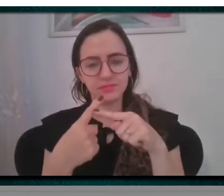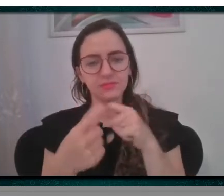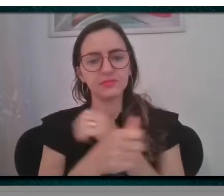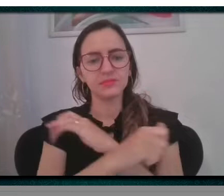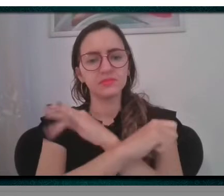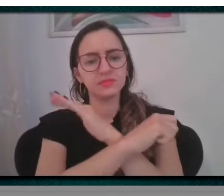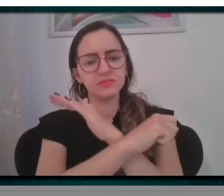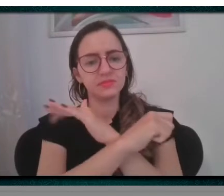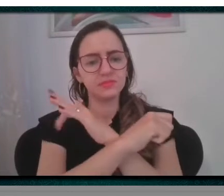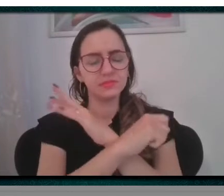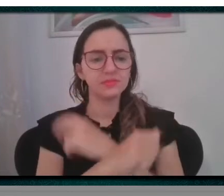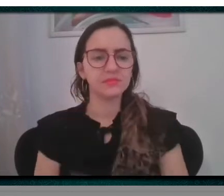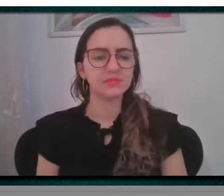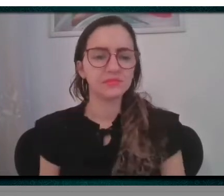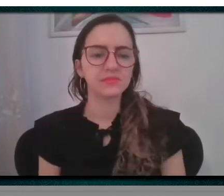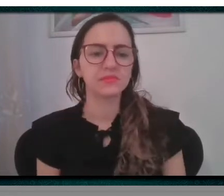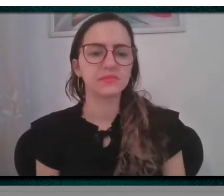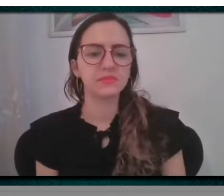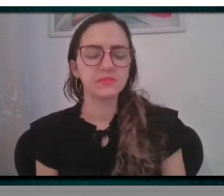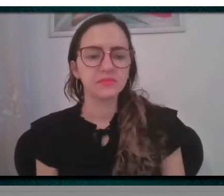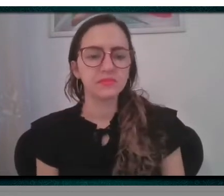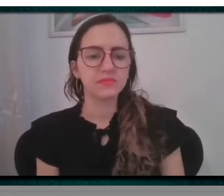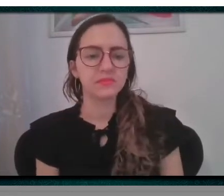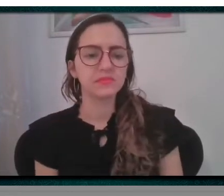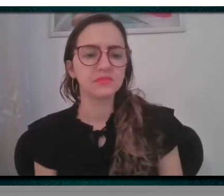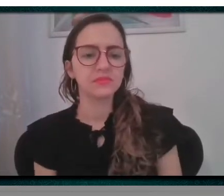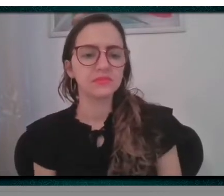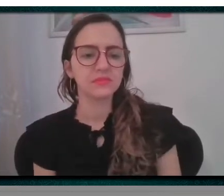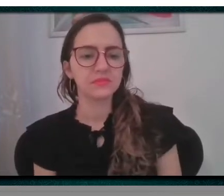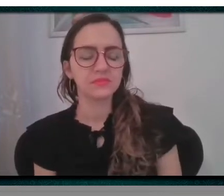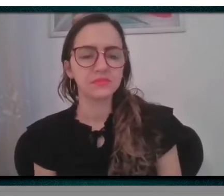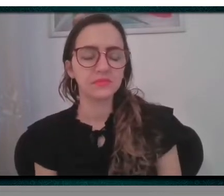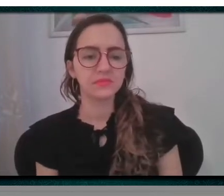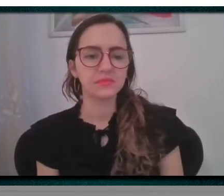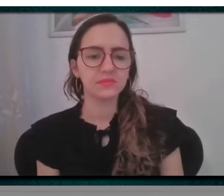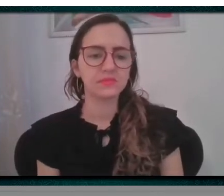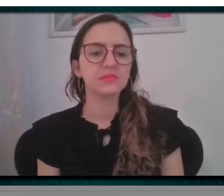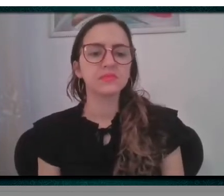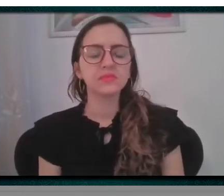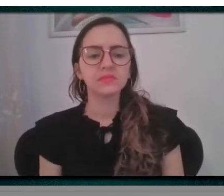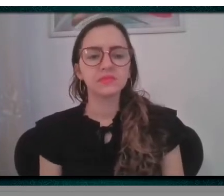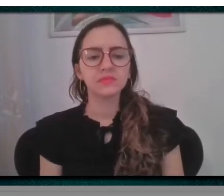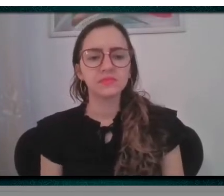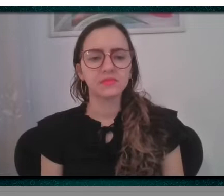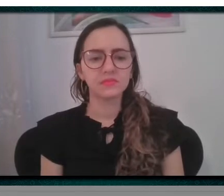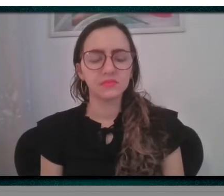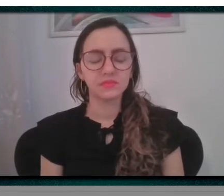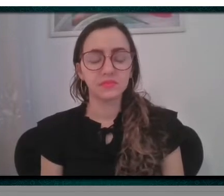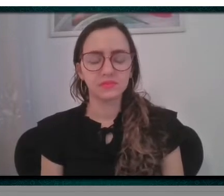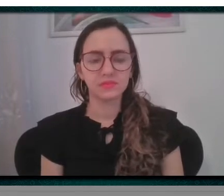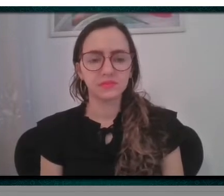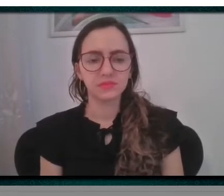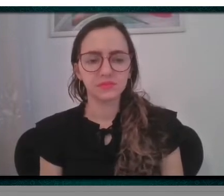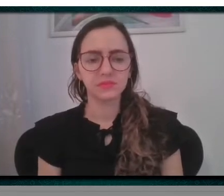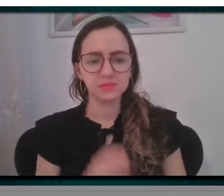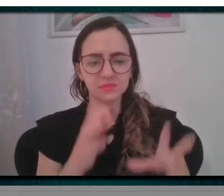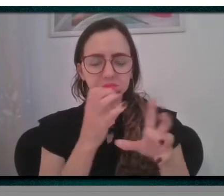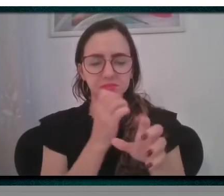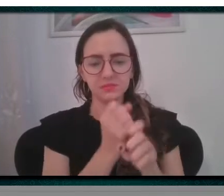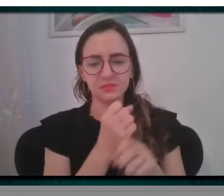Ka, como é que vai ser? Vai ser o quê? Vai ser a concentração dos produtos, né?